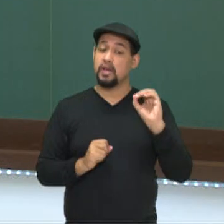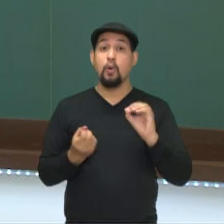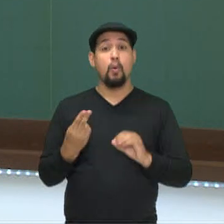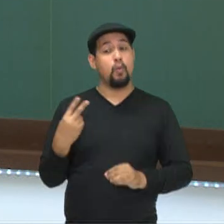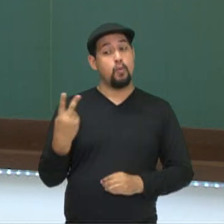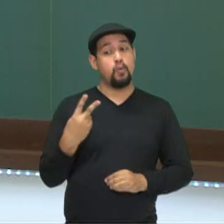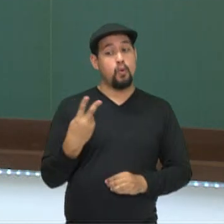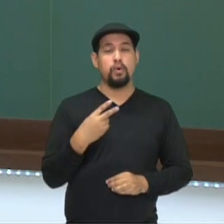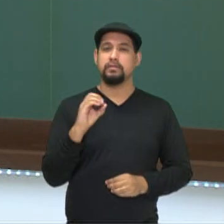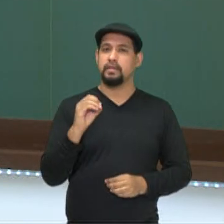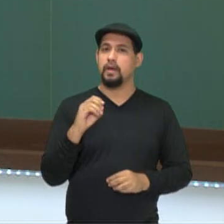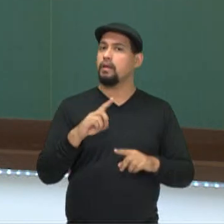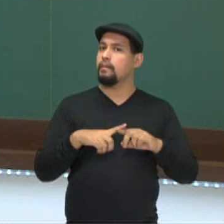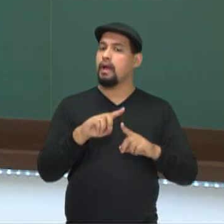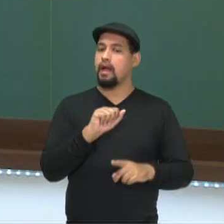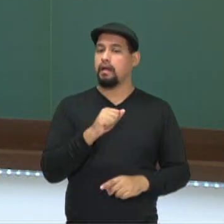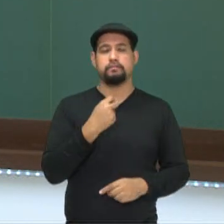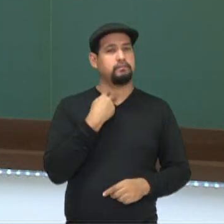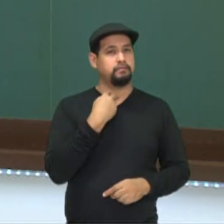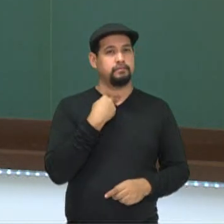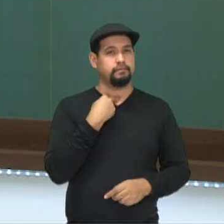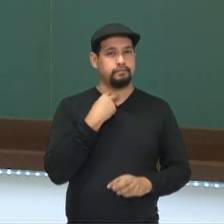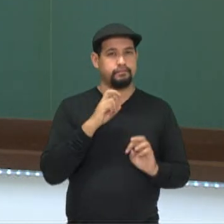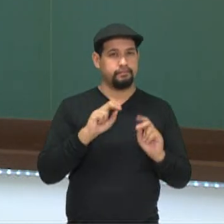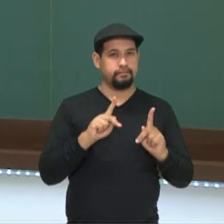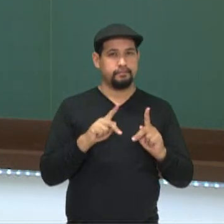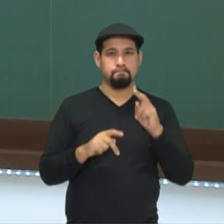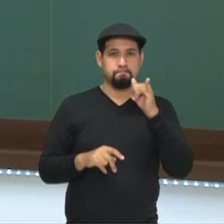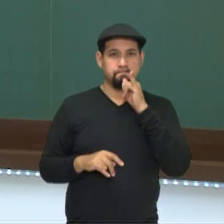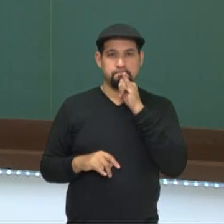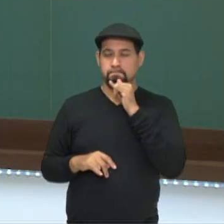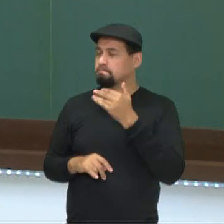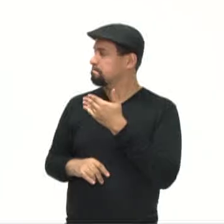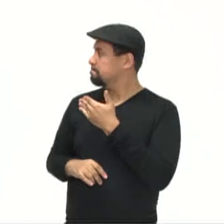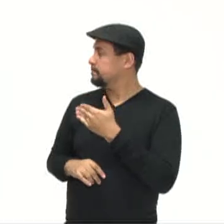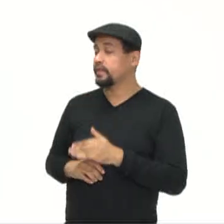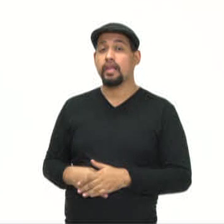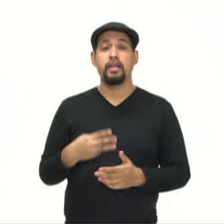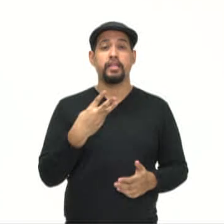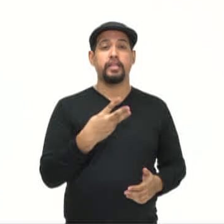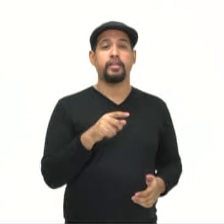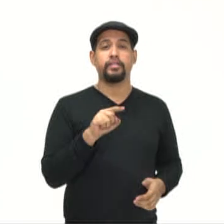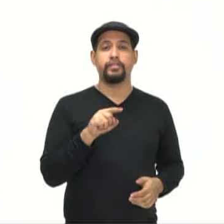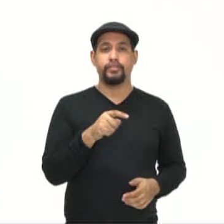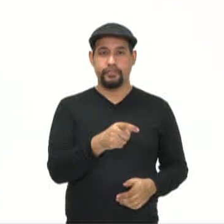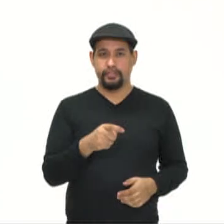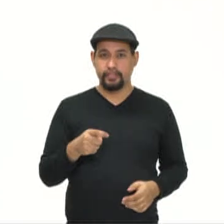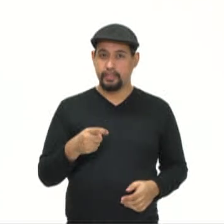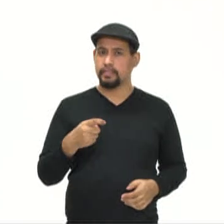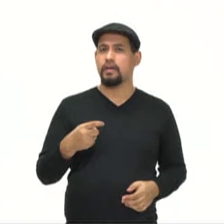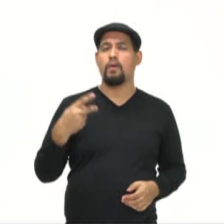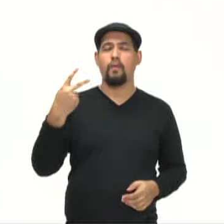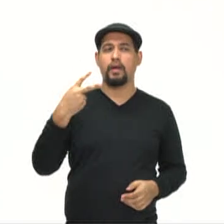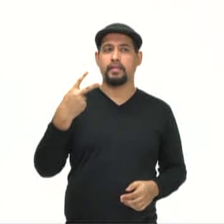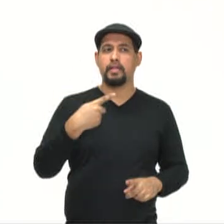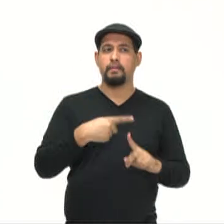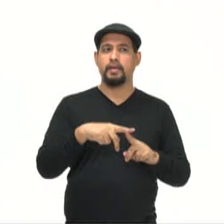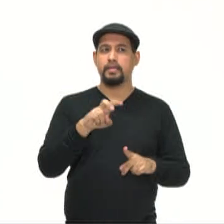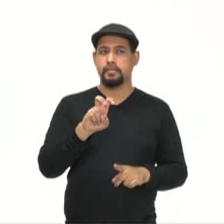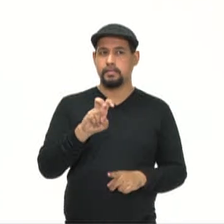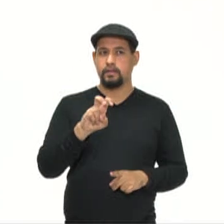simultaneamente zeros. Mas o a não pode, tá bom? Olha o exemplo aqui, ó. 3x ao quadrado mais 4x mais 5 igual a